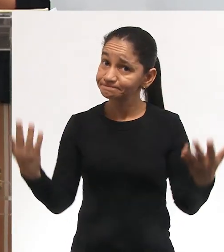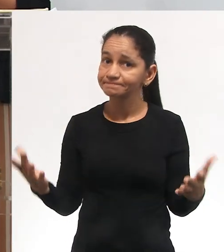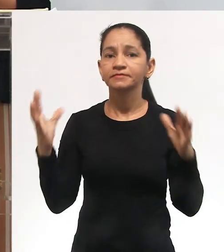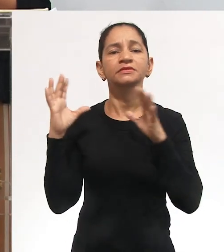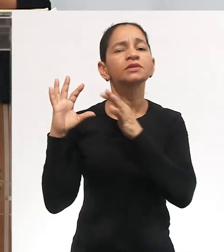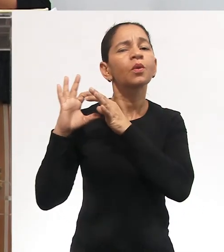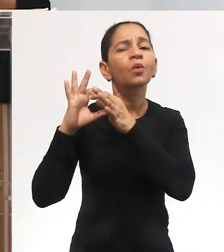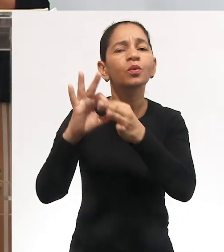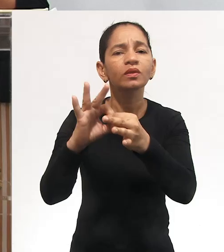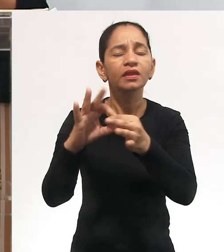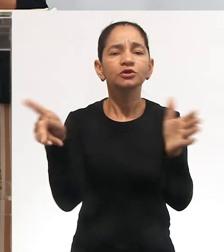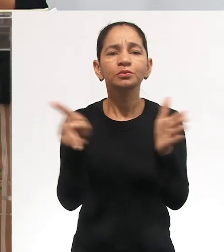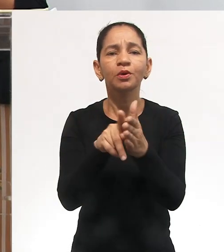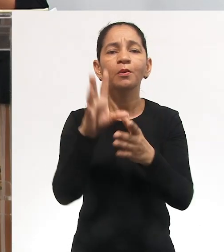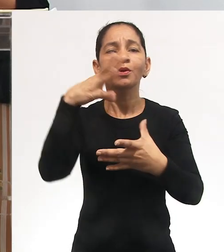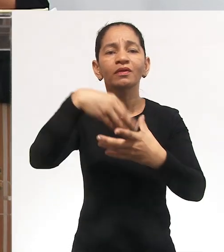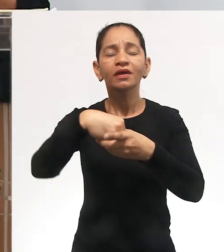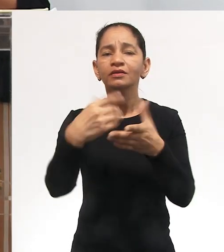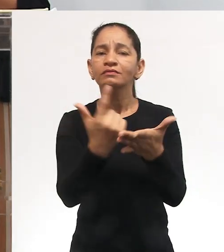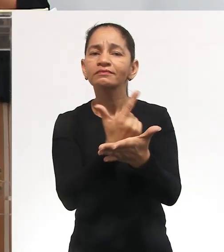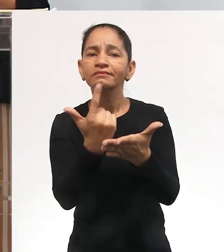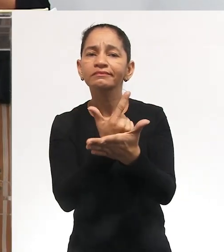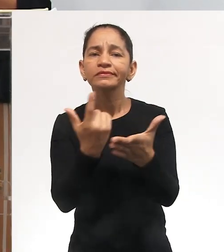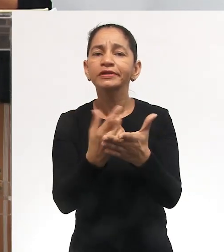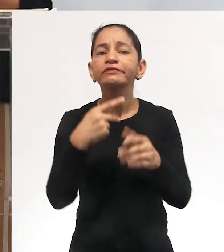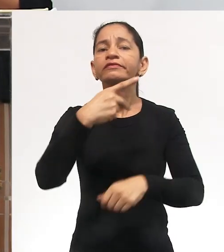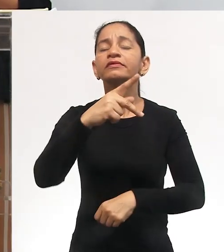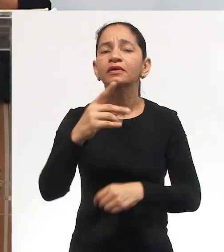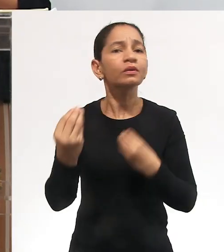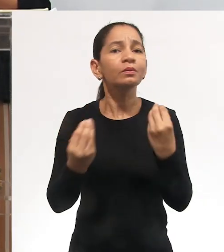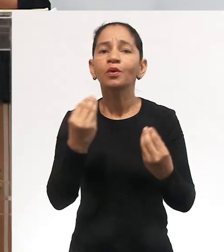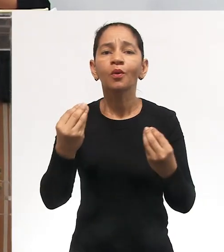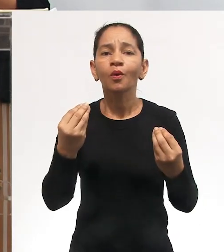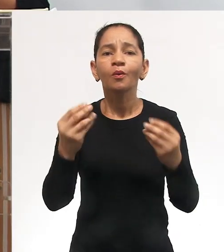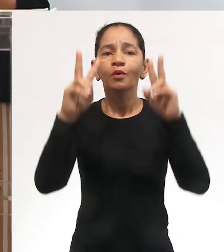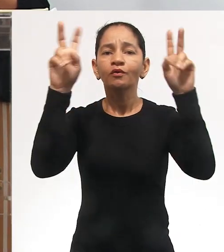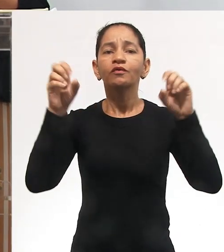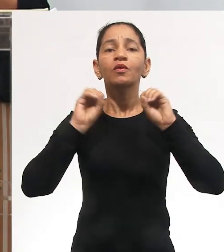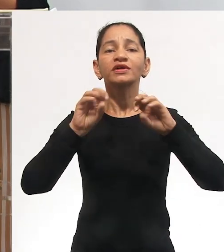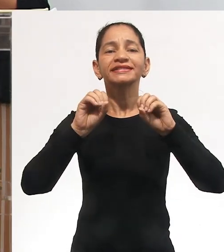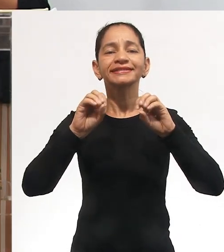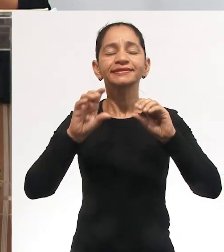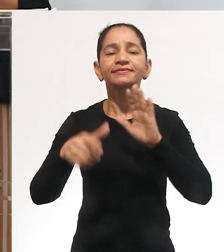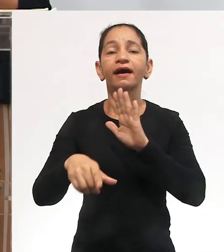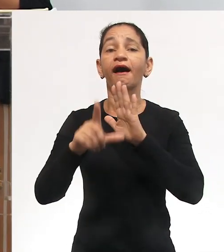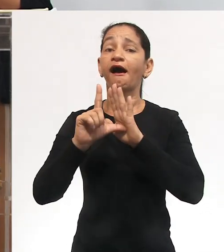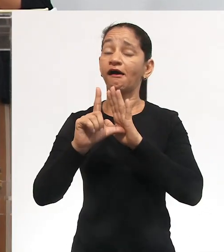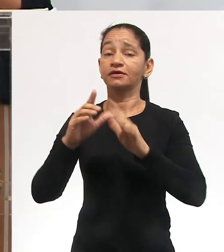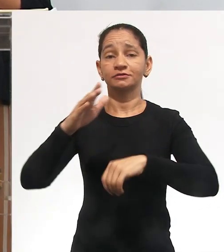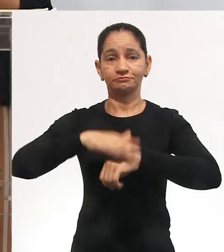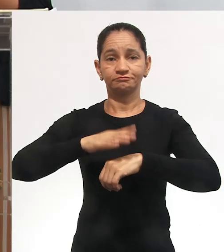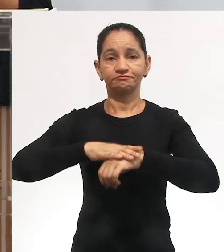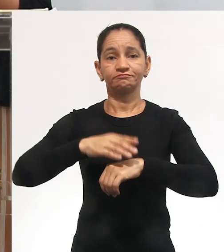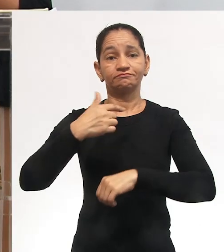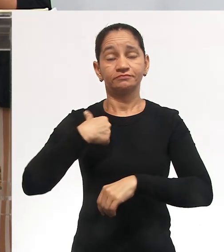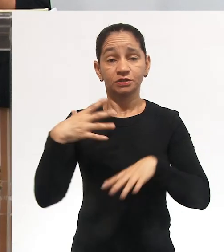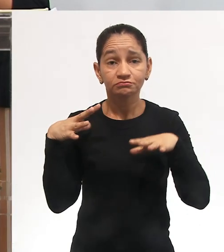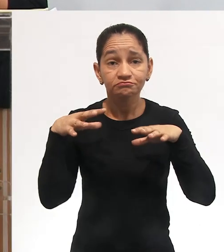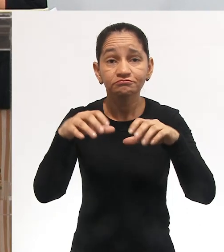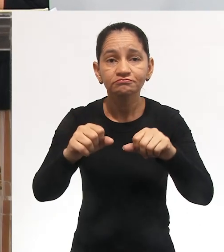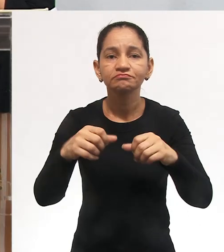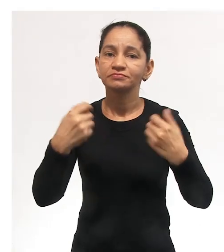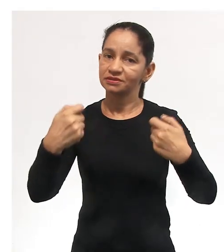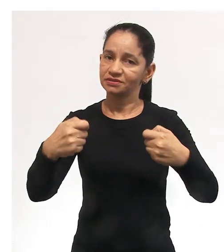sentido daquele texto, como eu vou trabalhar isso na sala de aula? Então, eu preciso ser esse educador